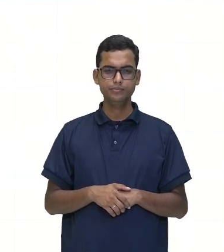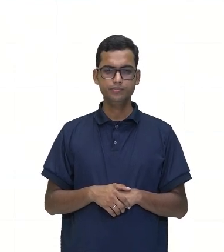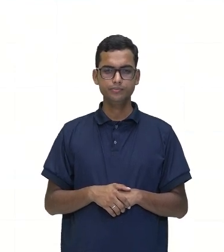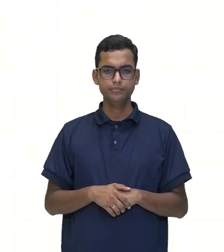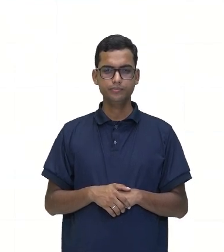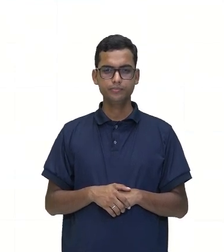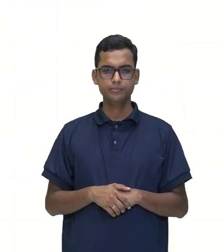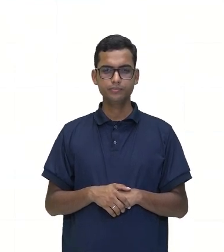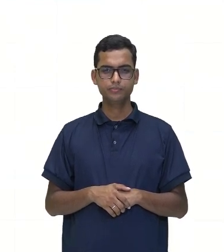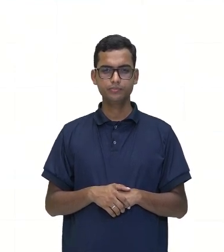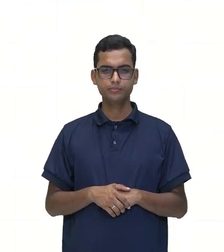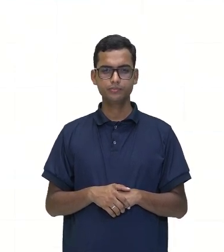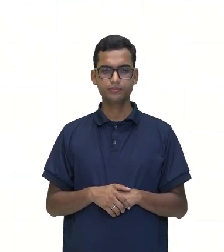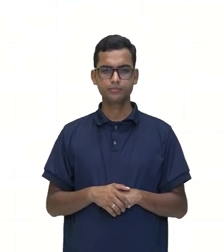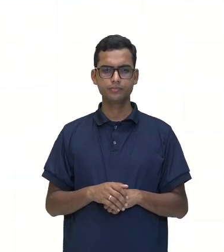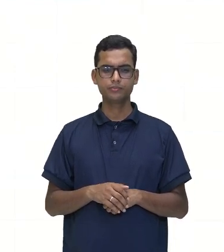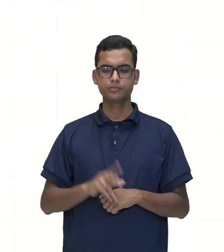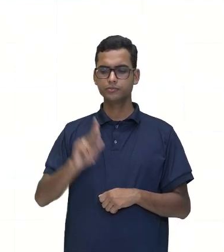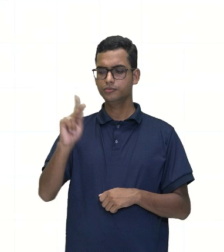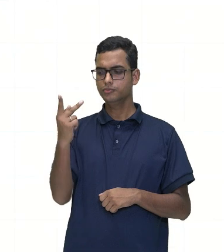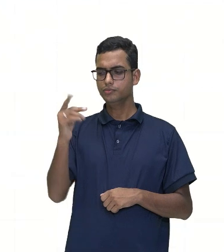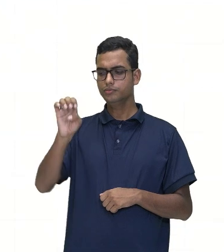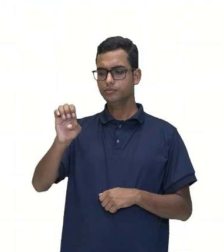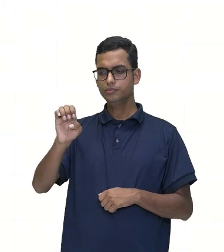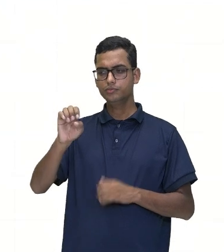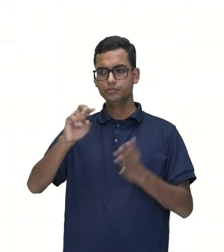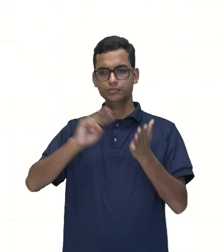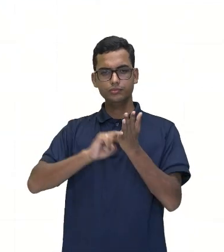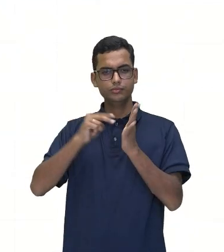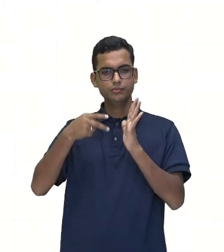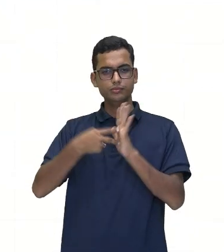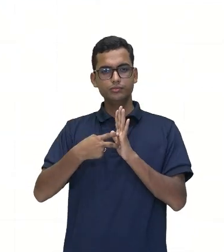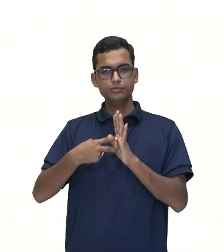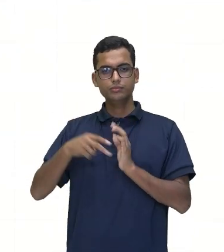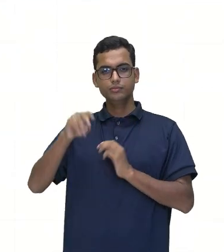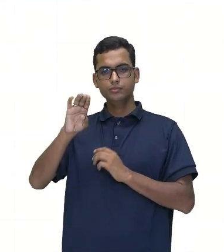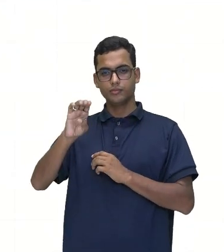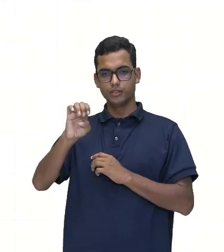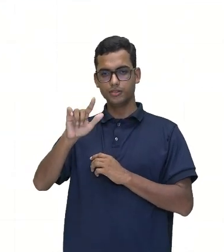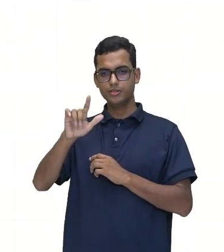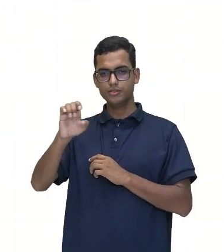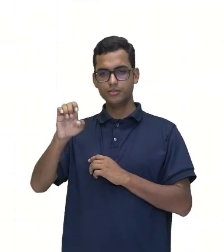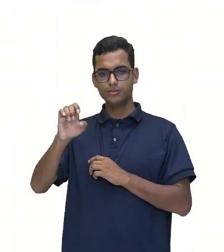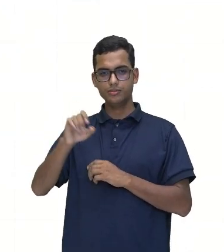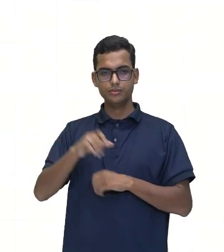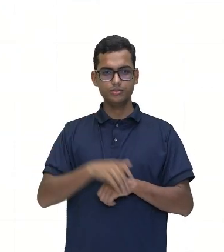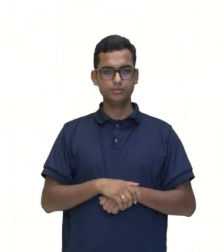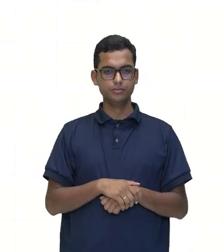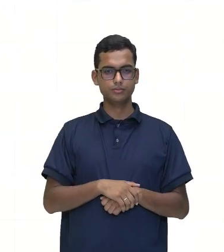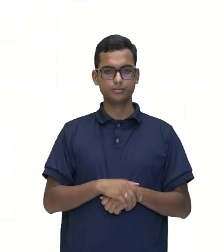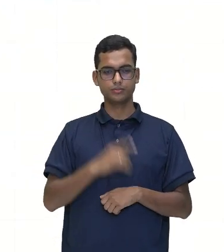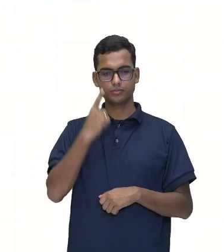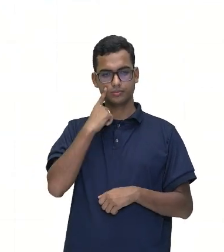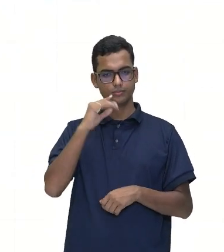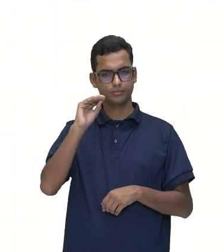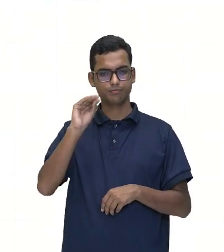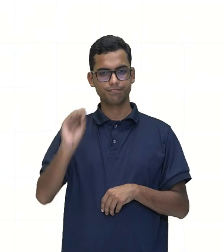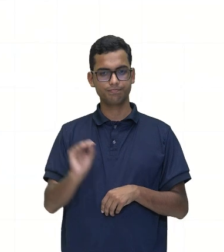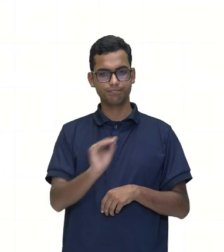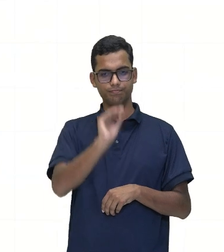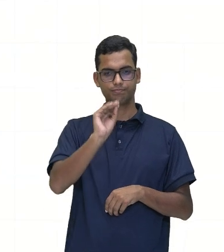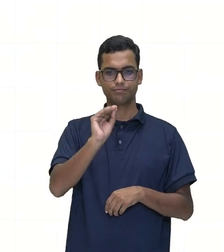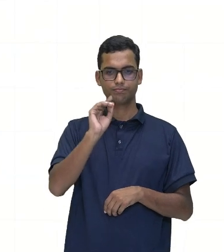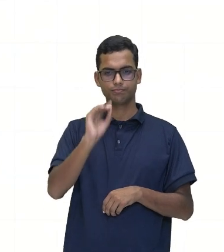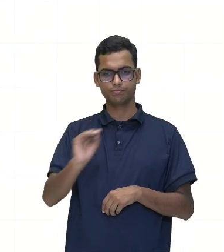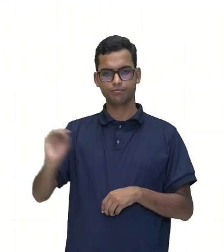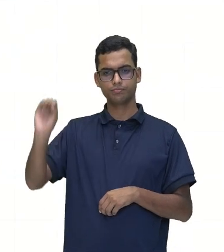He significa ele. He, ele, he, ele.